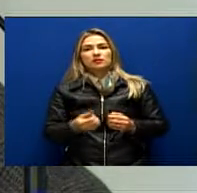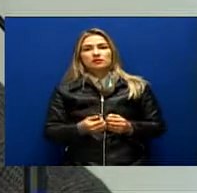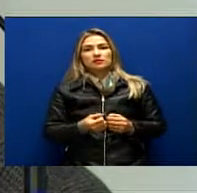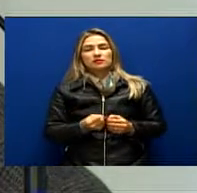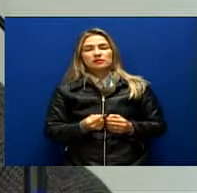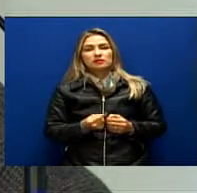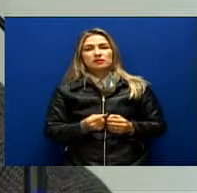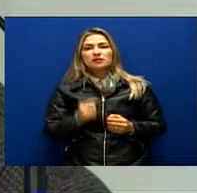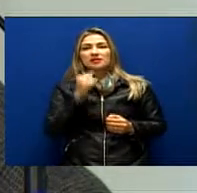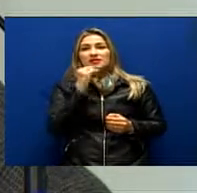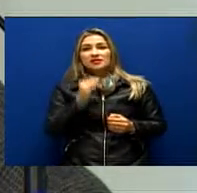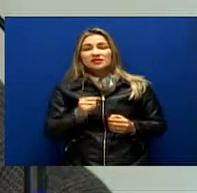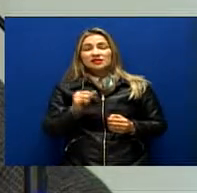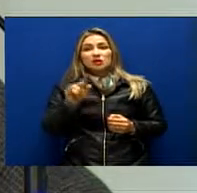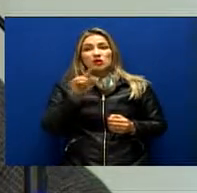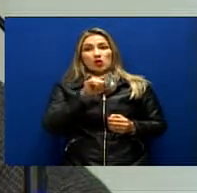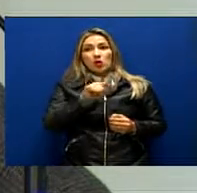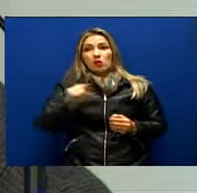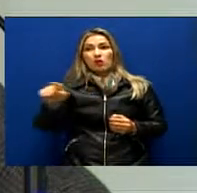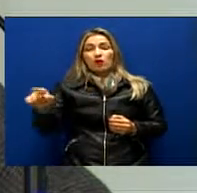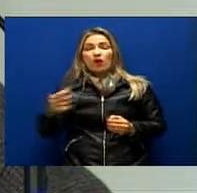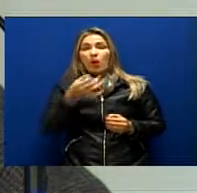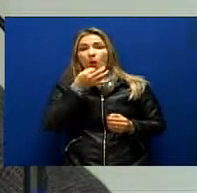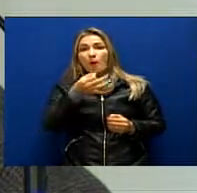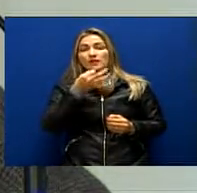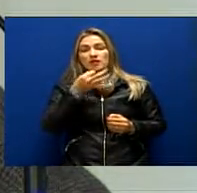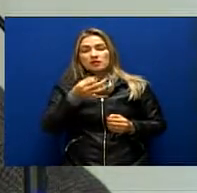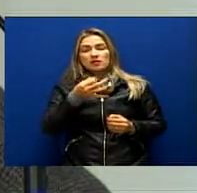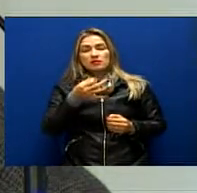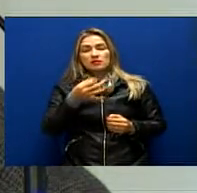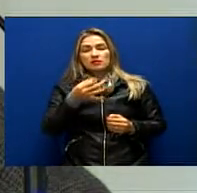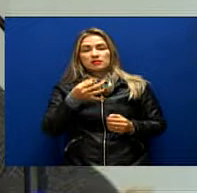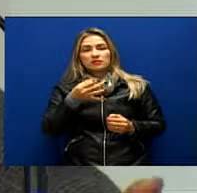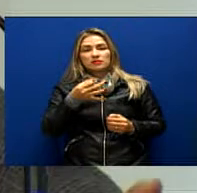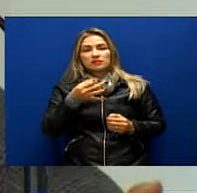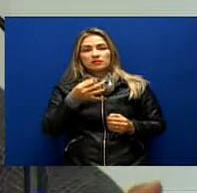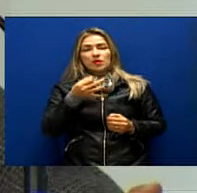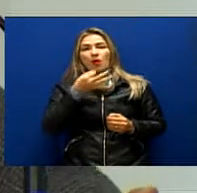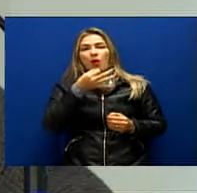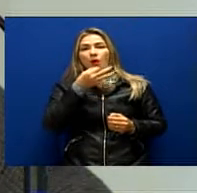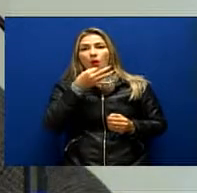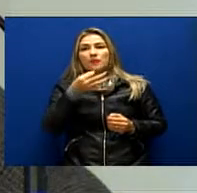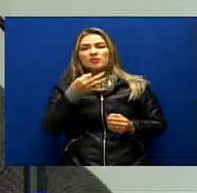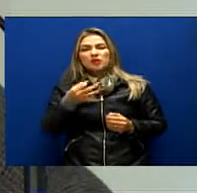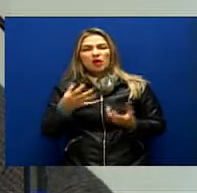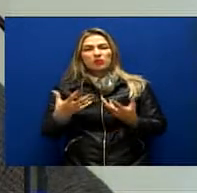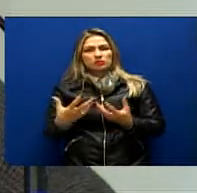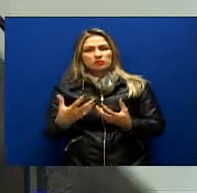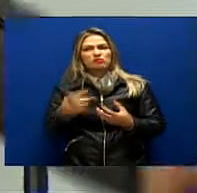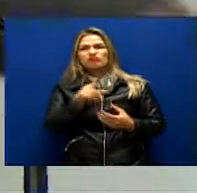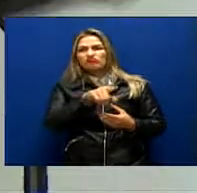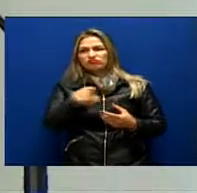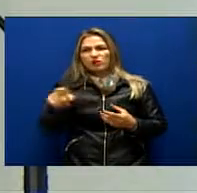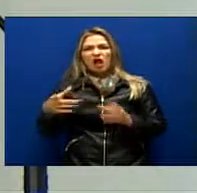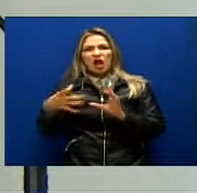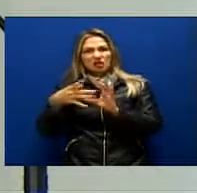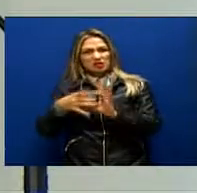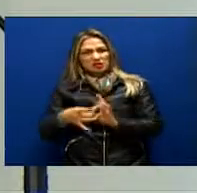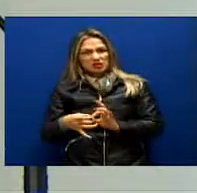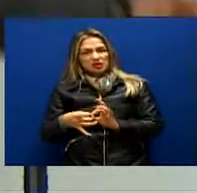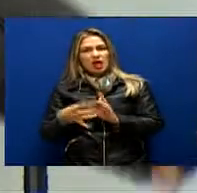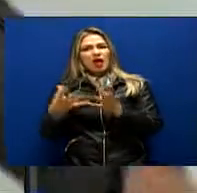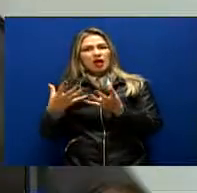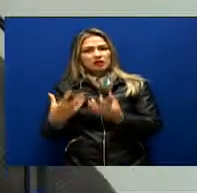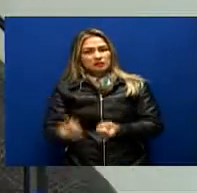democracia. Se você não concorda, é ditadura do direito. É assim. Chama-se isso. É uma nova